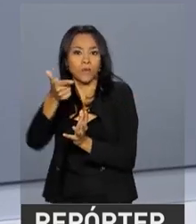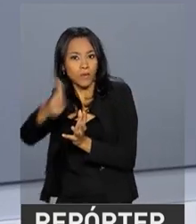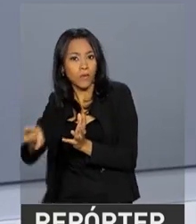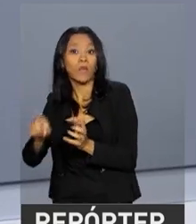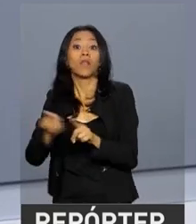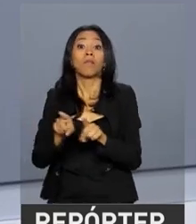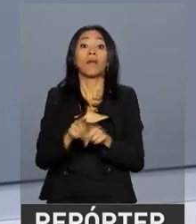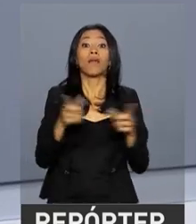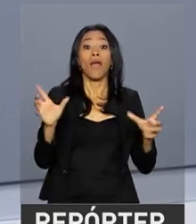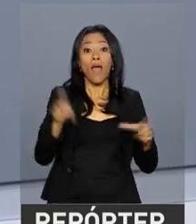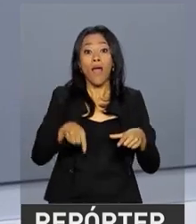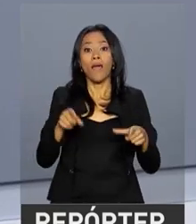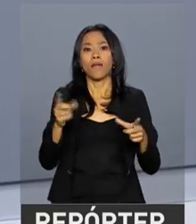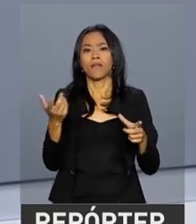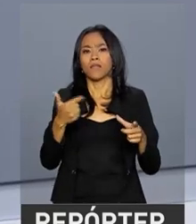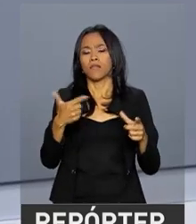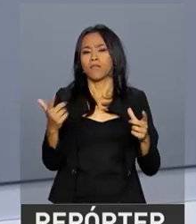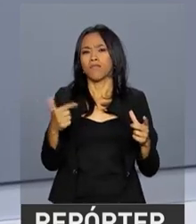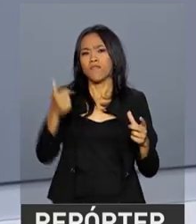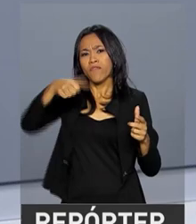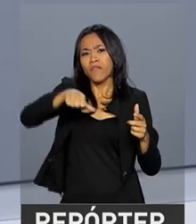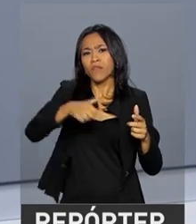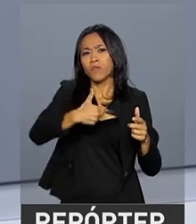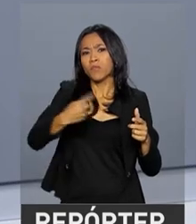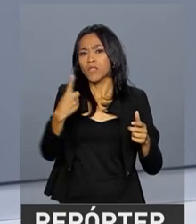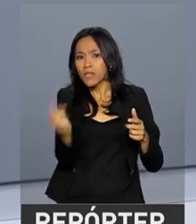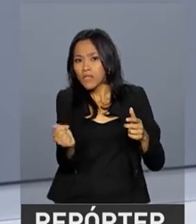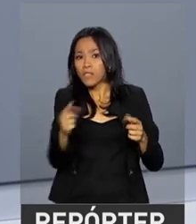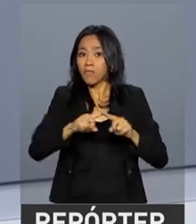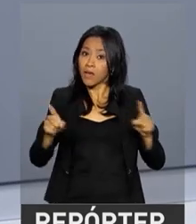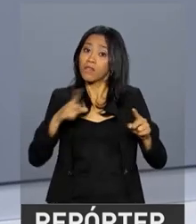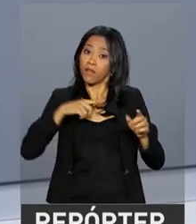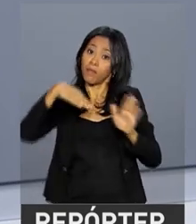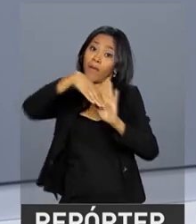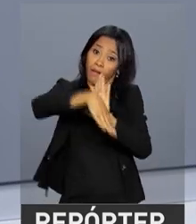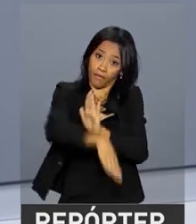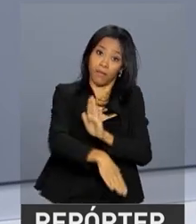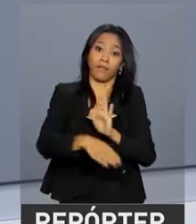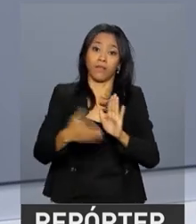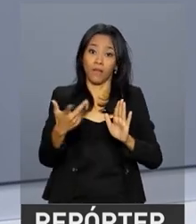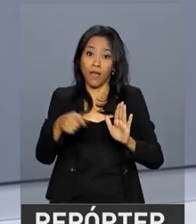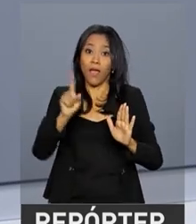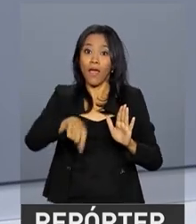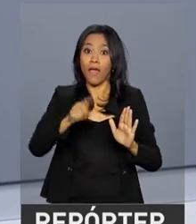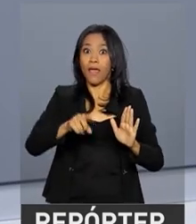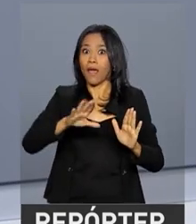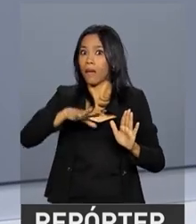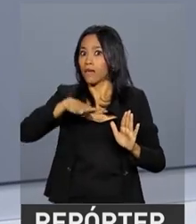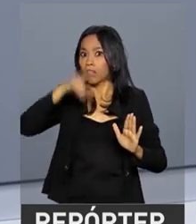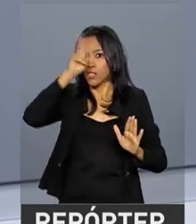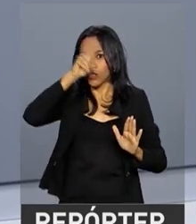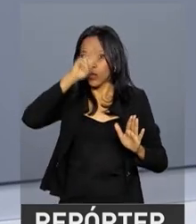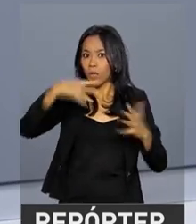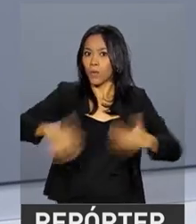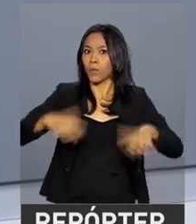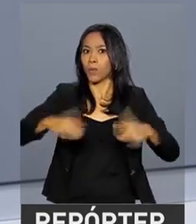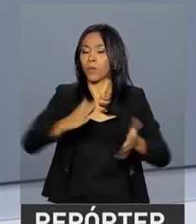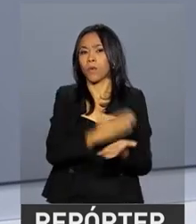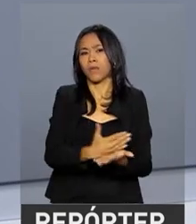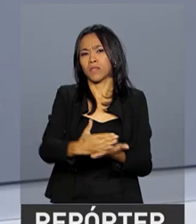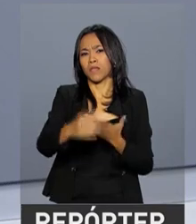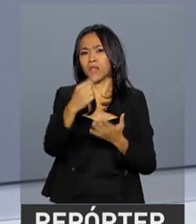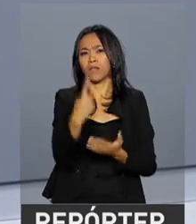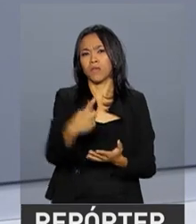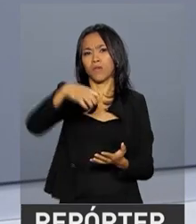inferior ao obtido em 2017 mas apesar da queda a estimativa é a segunda maior da série histórica iniciada em